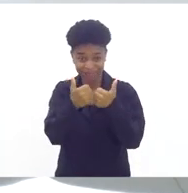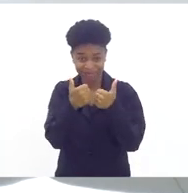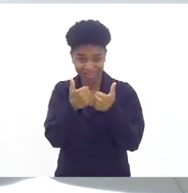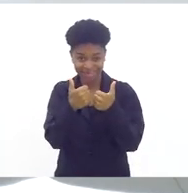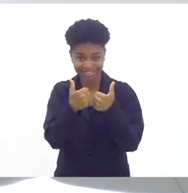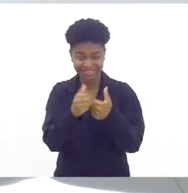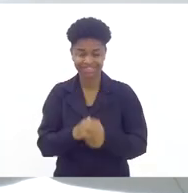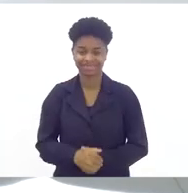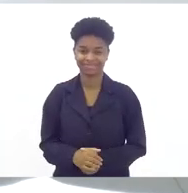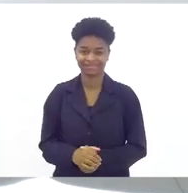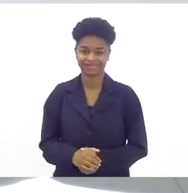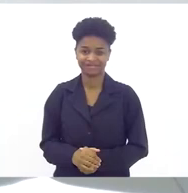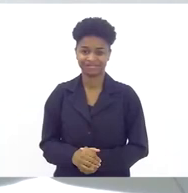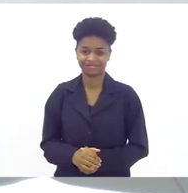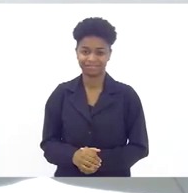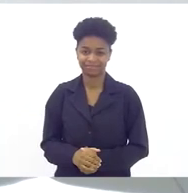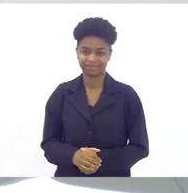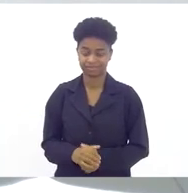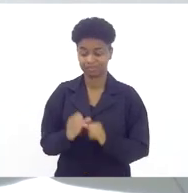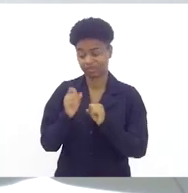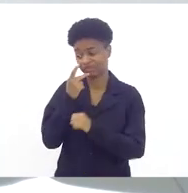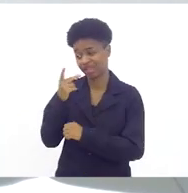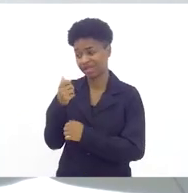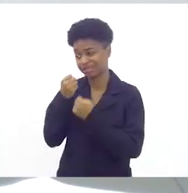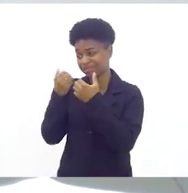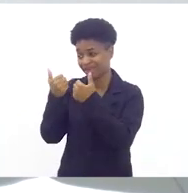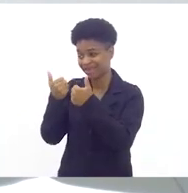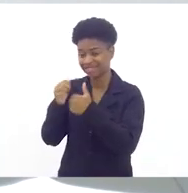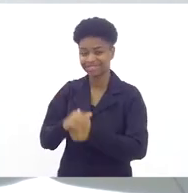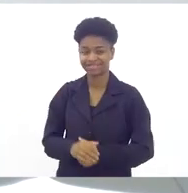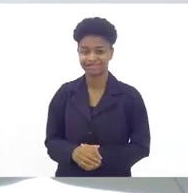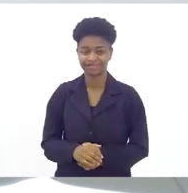tudo bem Diga lá